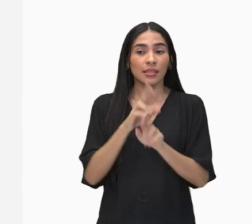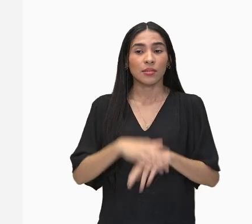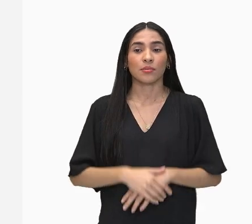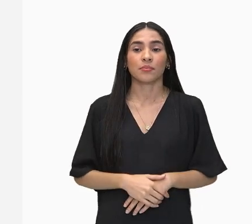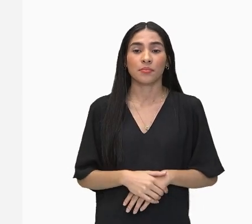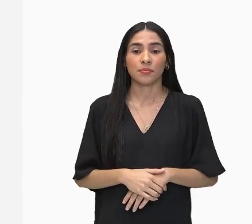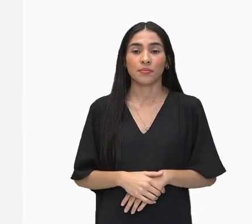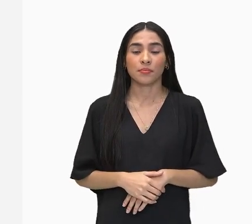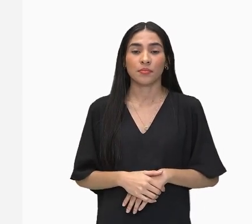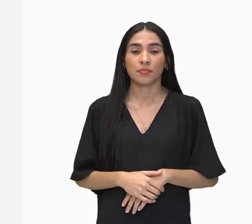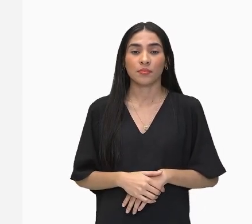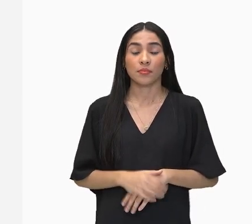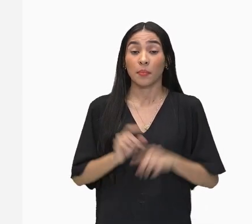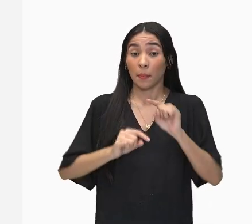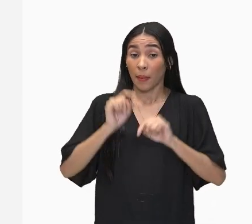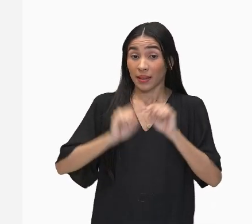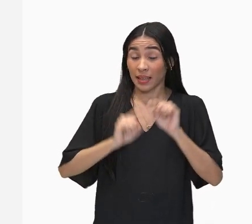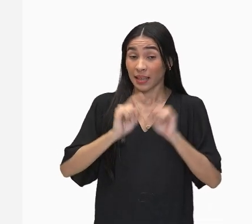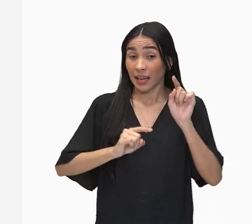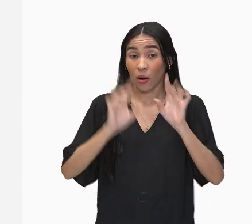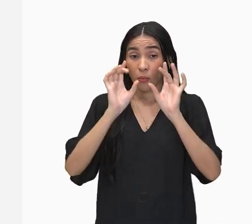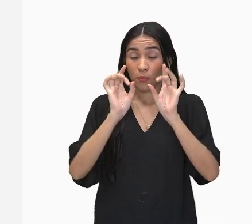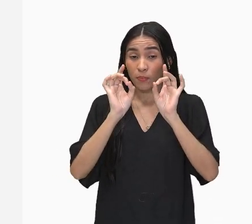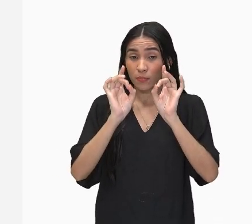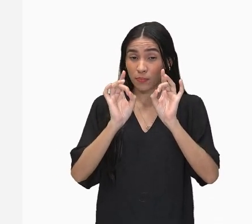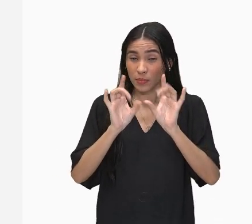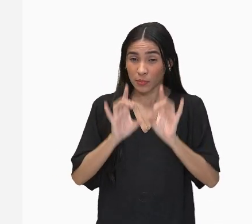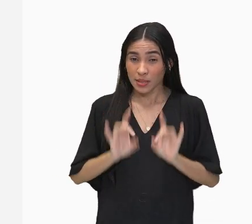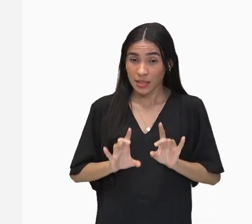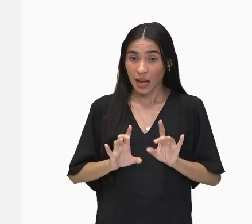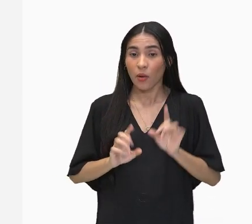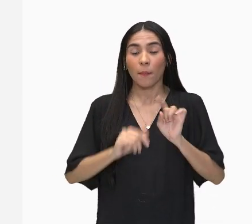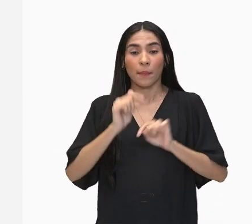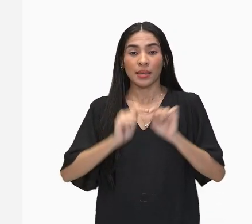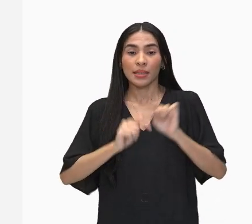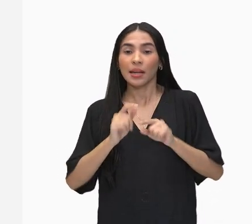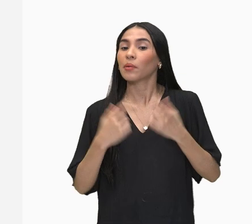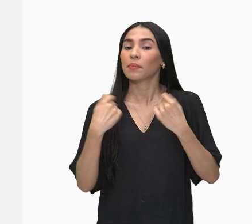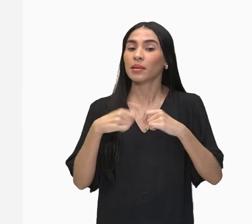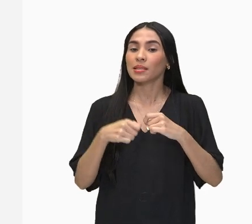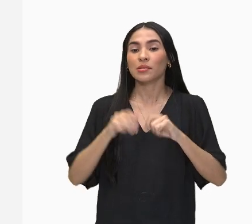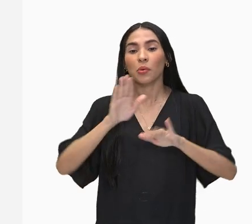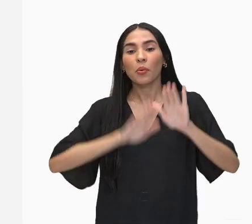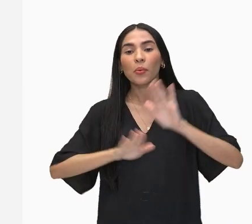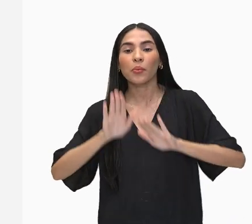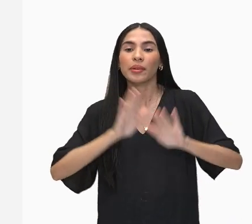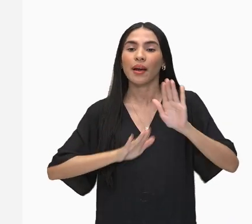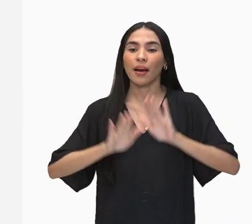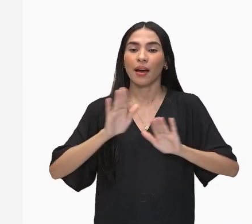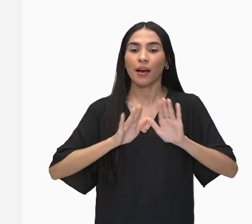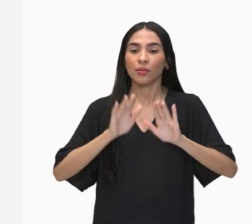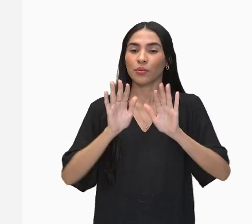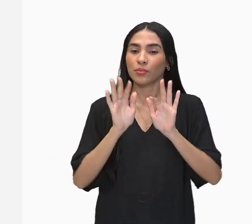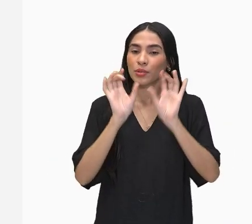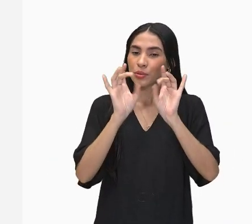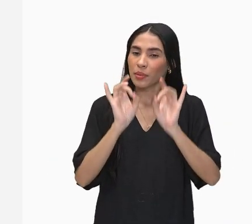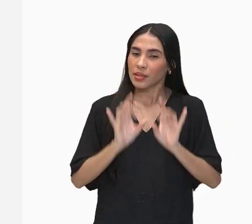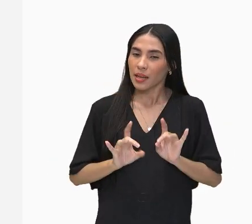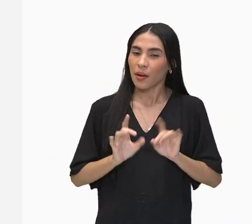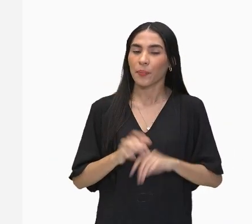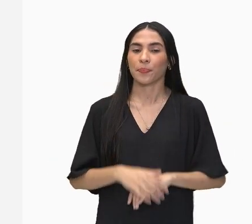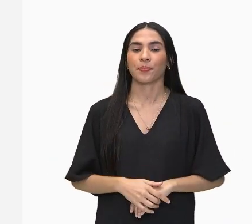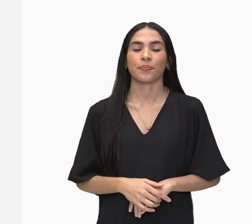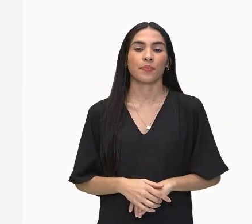transporte aéreo a produtos específicos, né? Produtos que precisam ter um cuidado